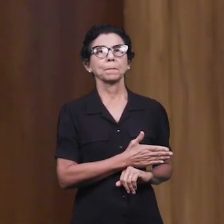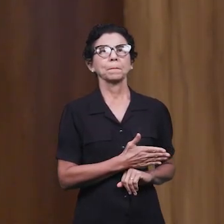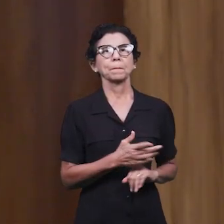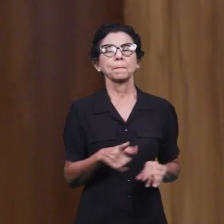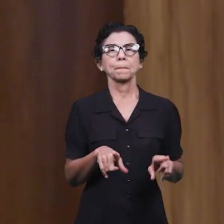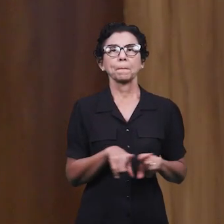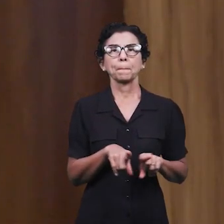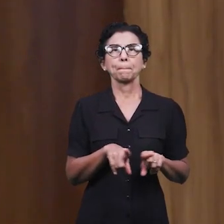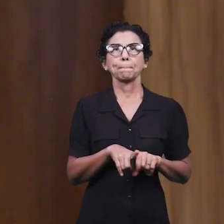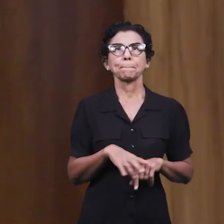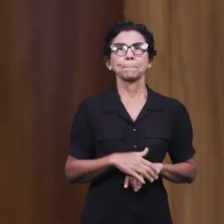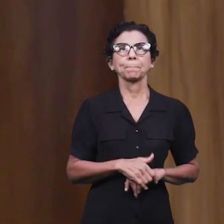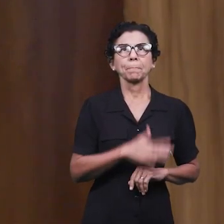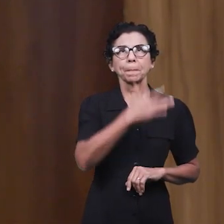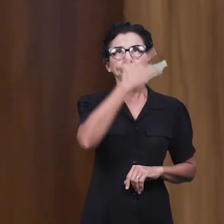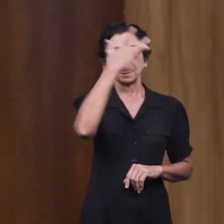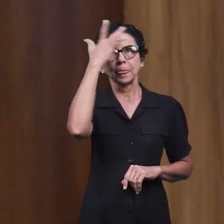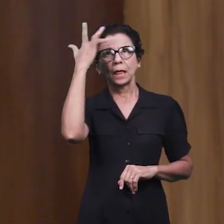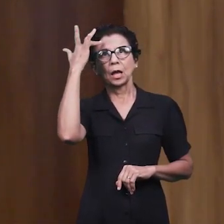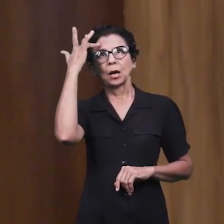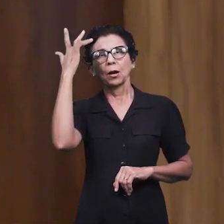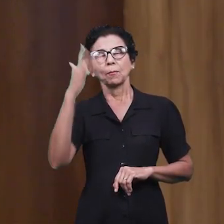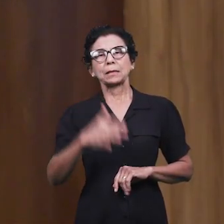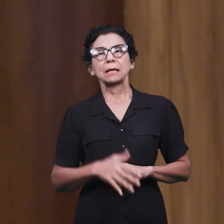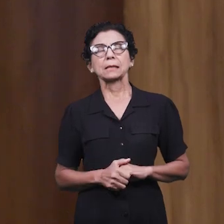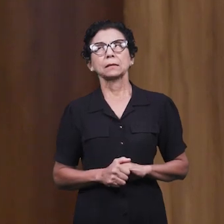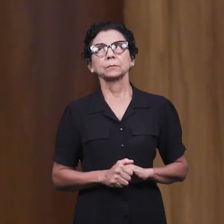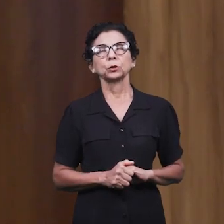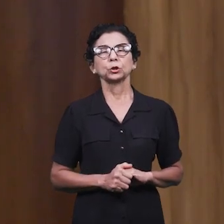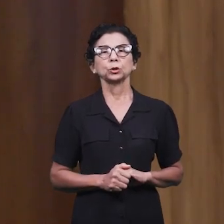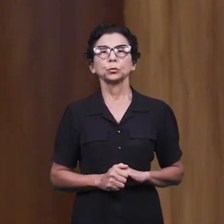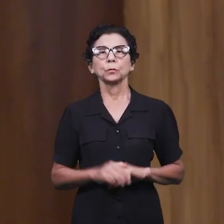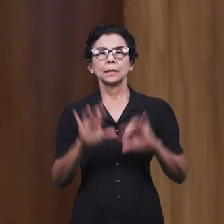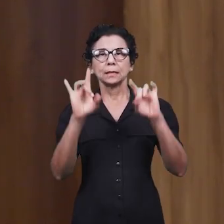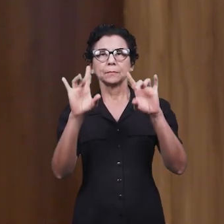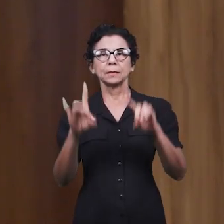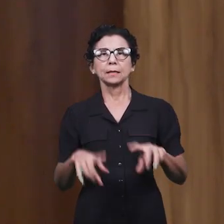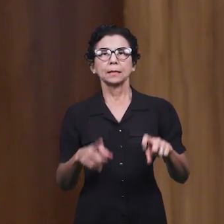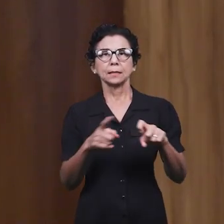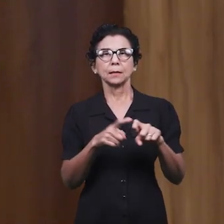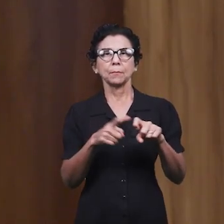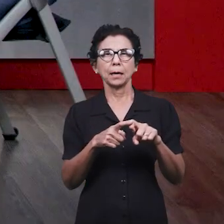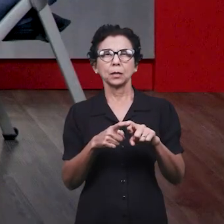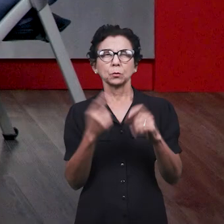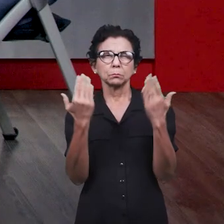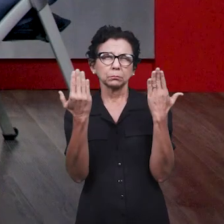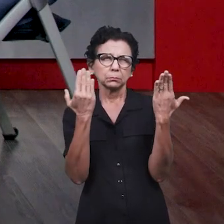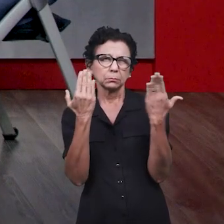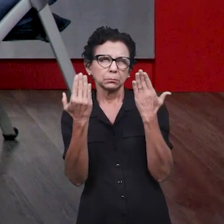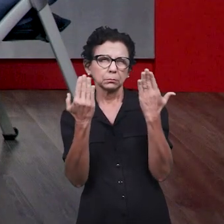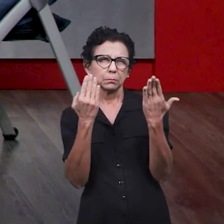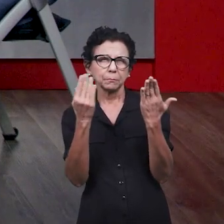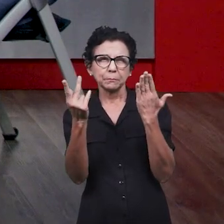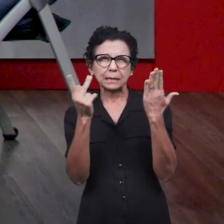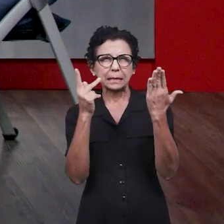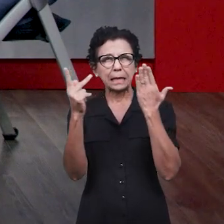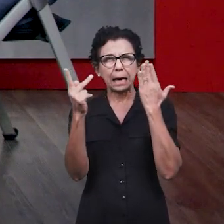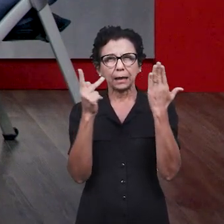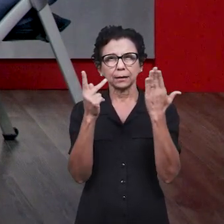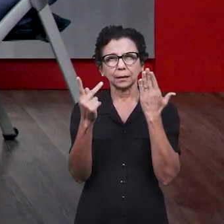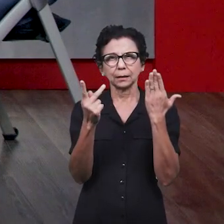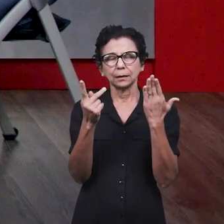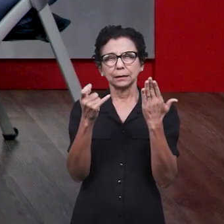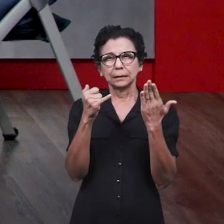caso que a pessoa ela necessita muitas vezes de um atendimento domiciliar também, ela tem direito a esse atendimento? Se ela tiver